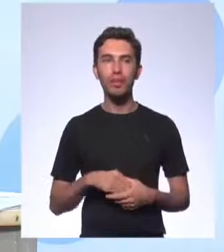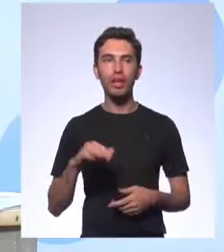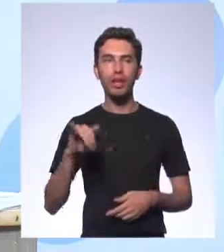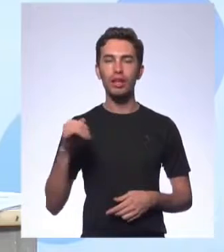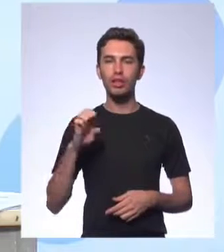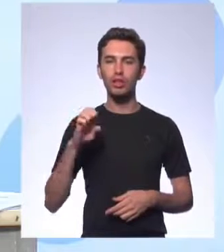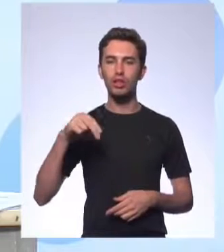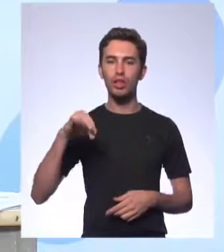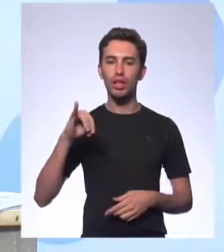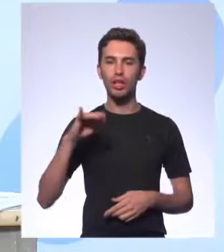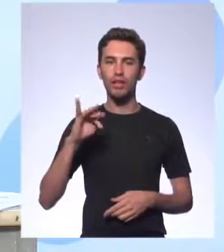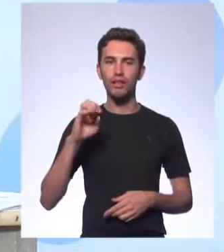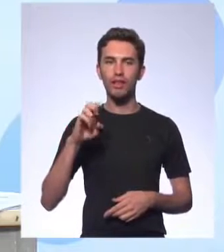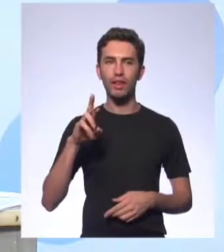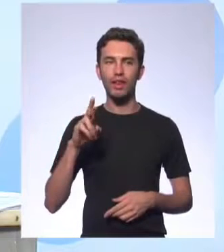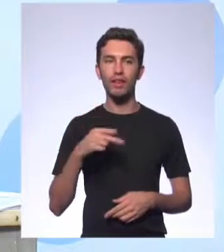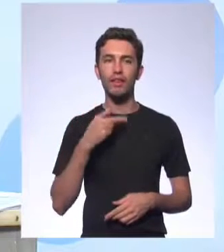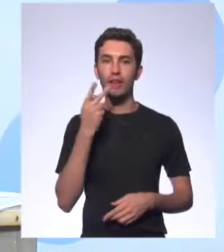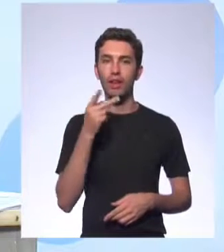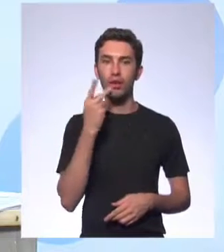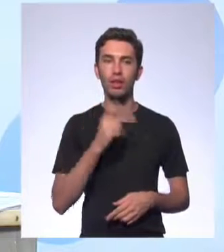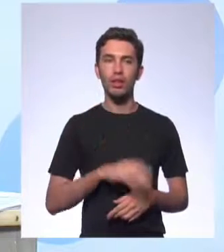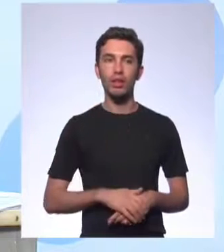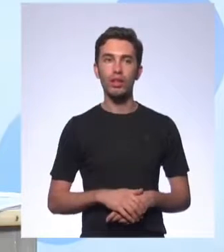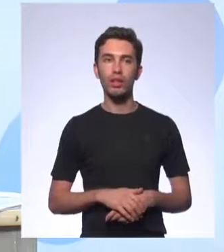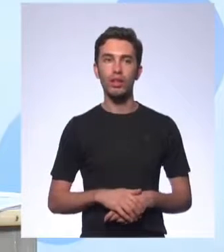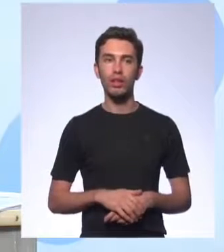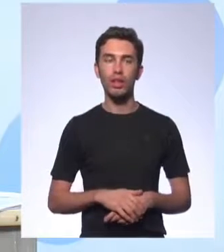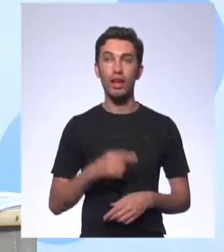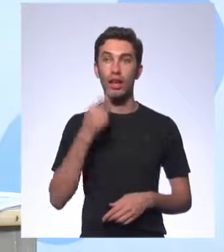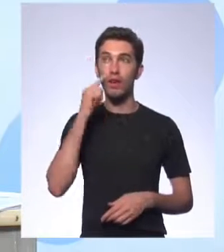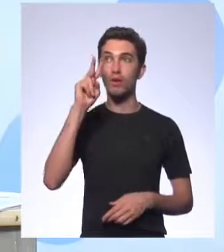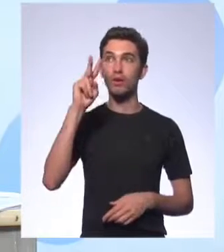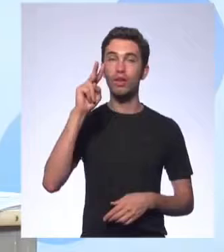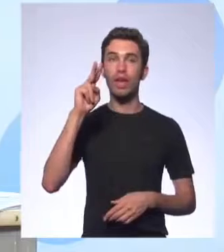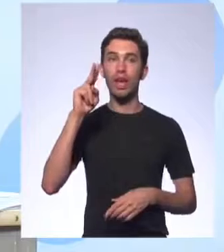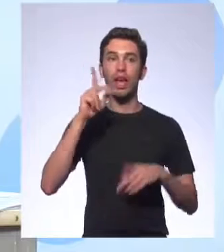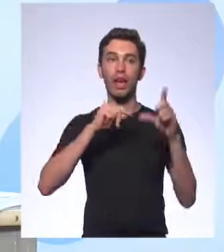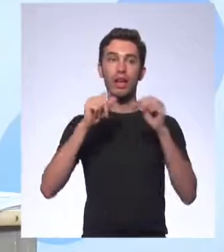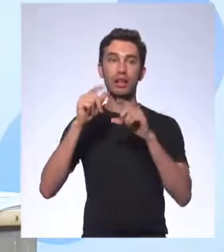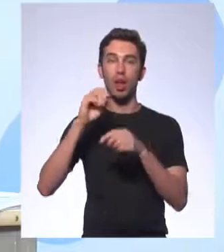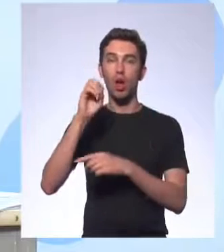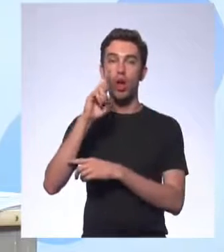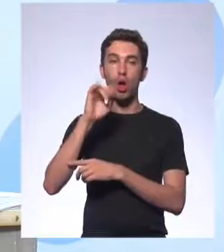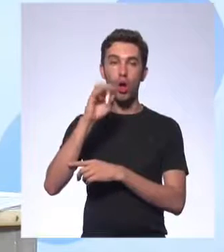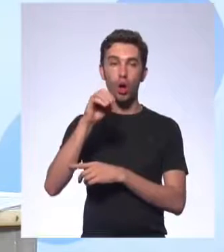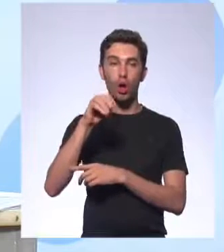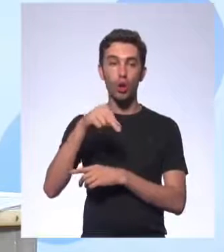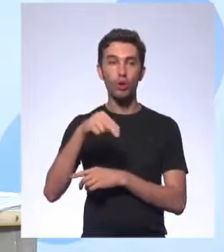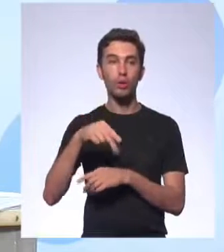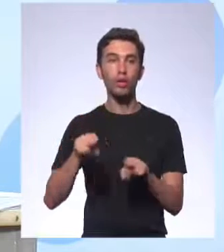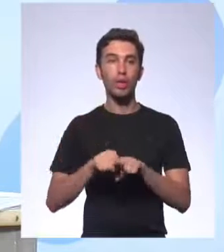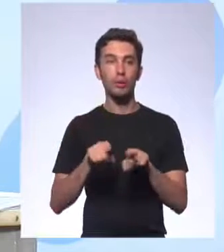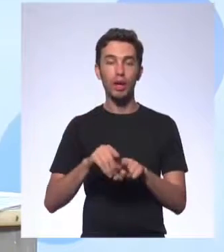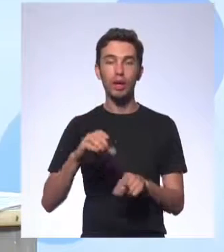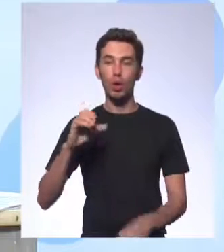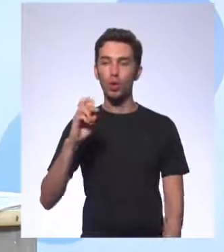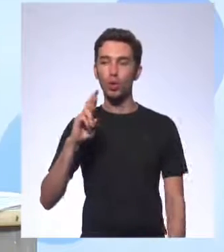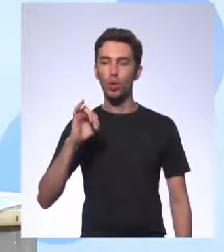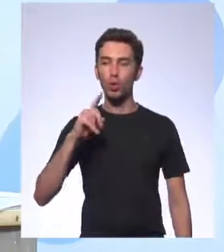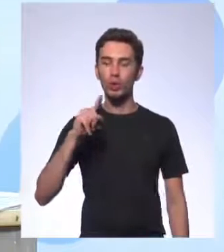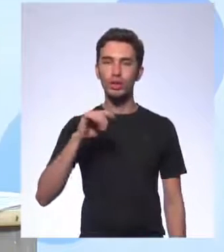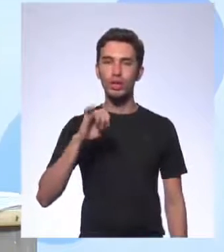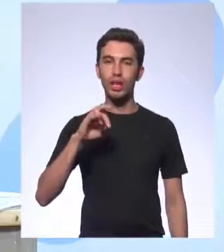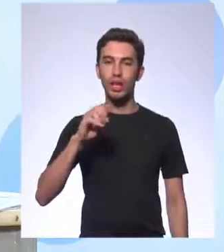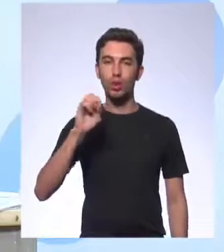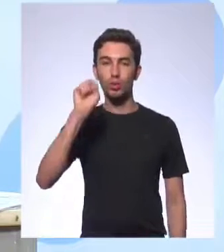Jennifer falou assim, ó, em minha observação, avistei a constelação de Órion, avistando também Cruzeiro do Sul e também as